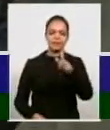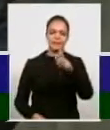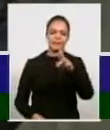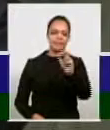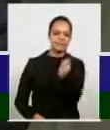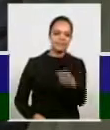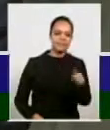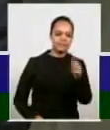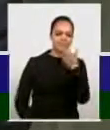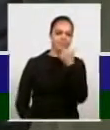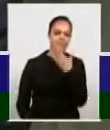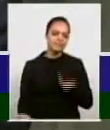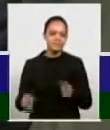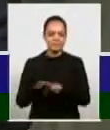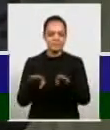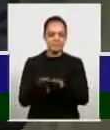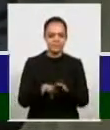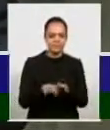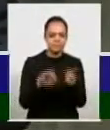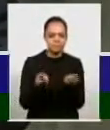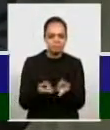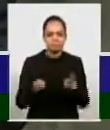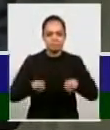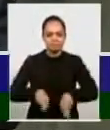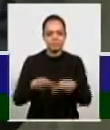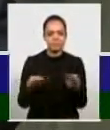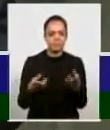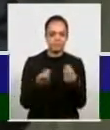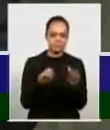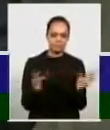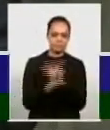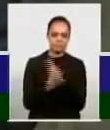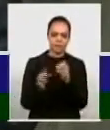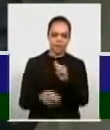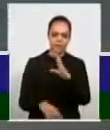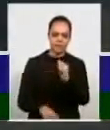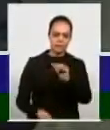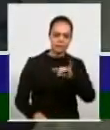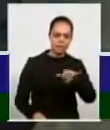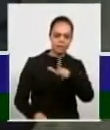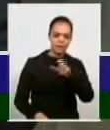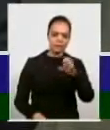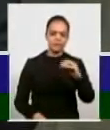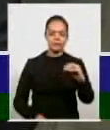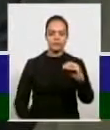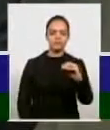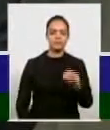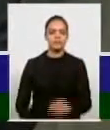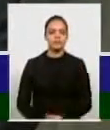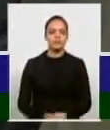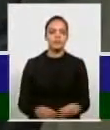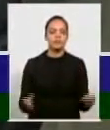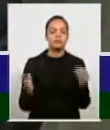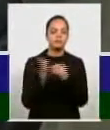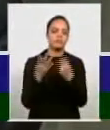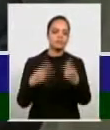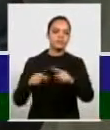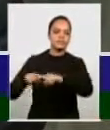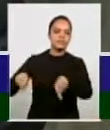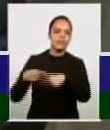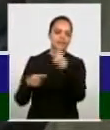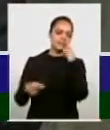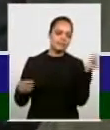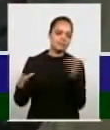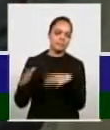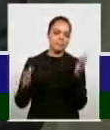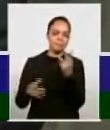o Espetinho ali também, que é bastante movimentado, o Açaí do Léo. Então, a colocação desses containers